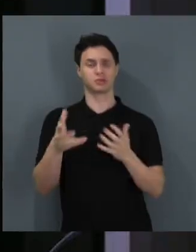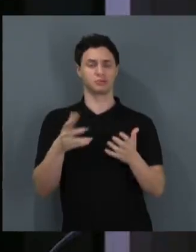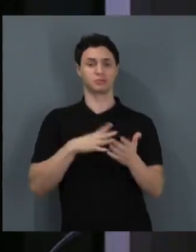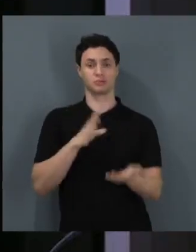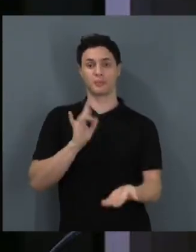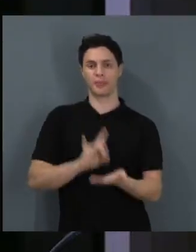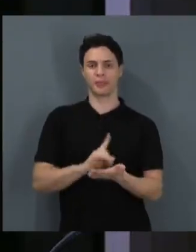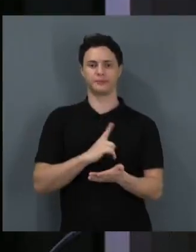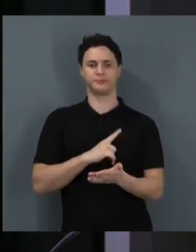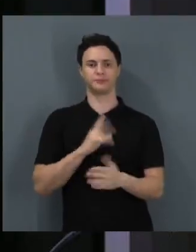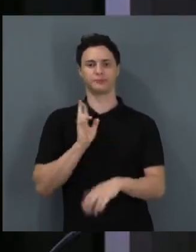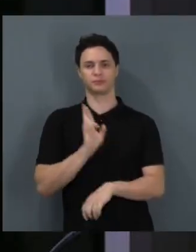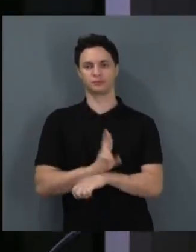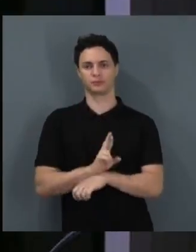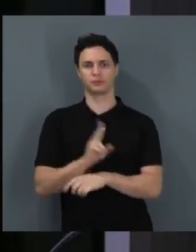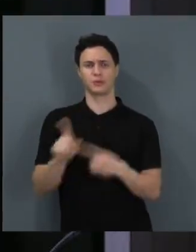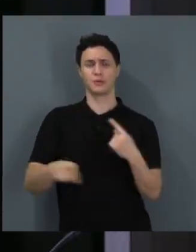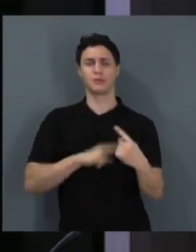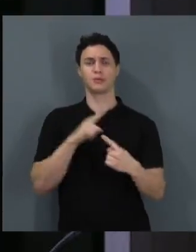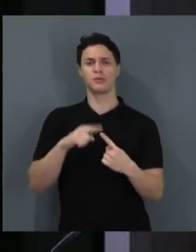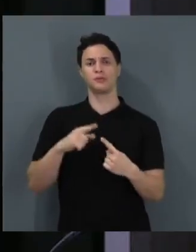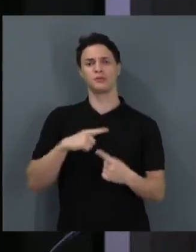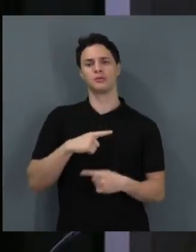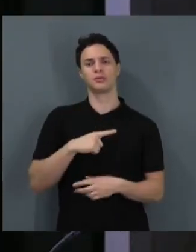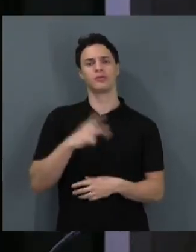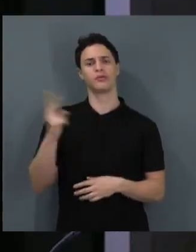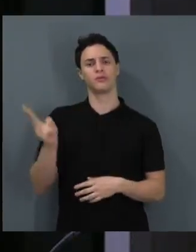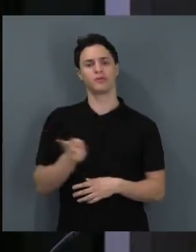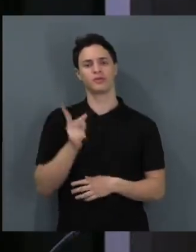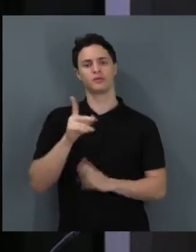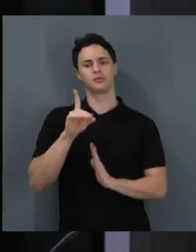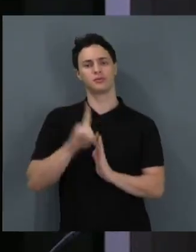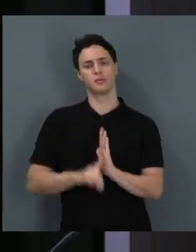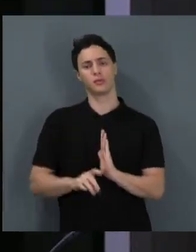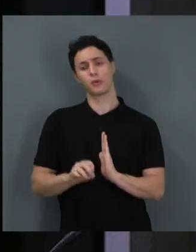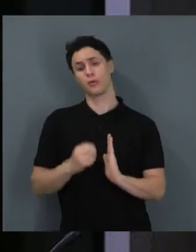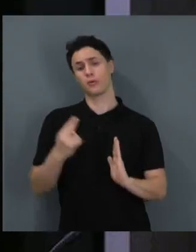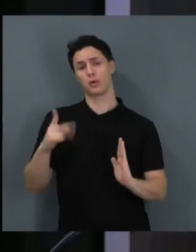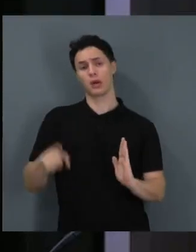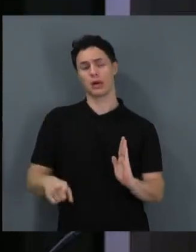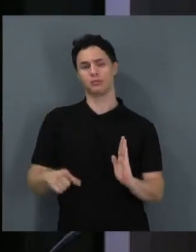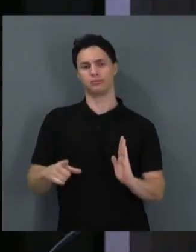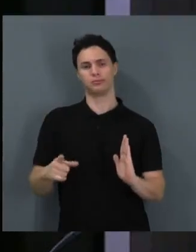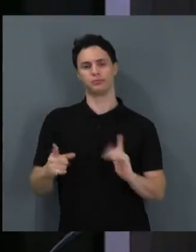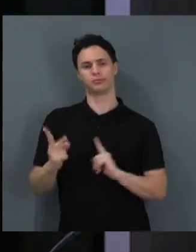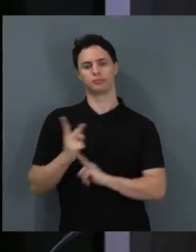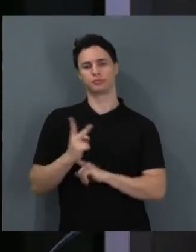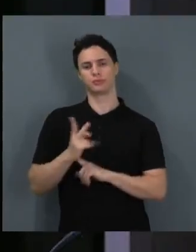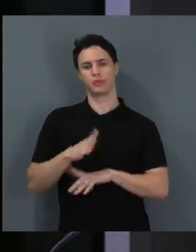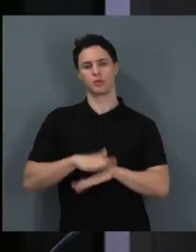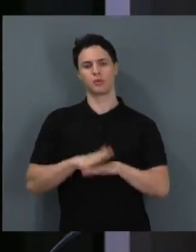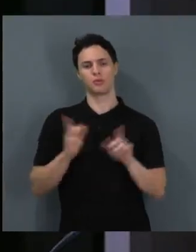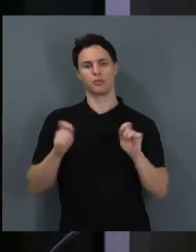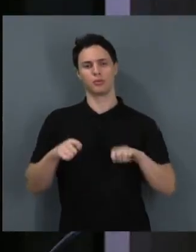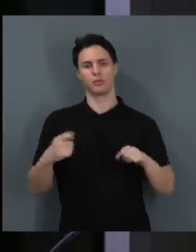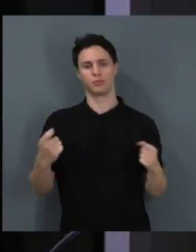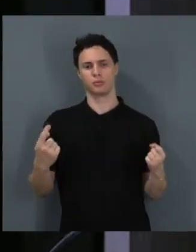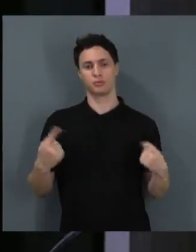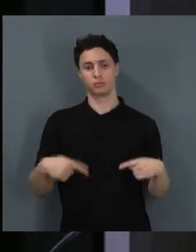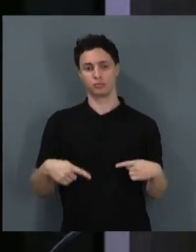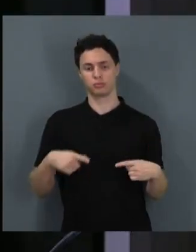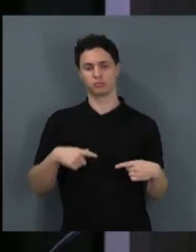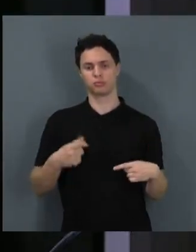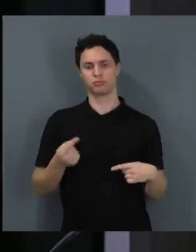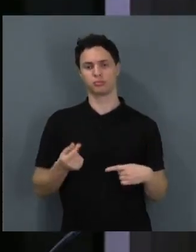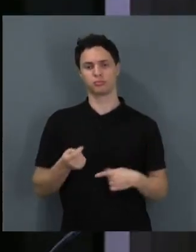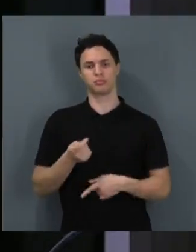seus representantes para fazer valer os seus direitos ou preservar as suas condições de competitividade numa